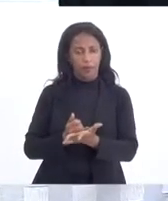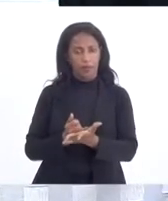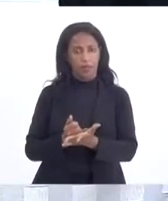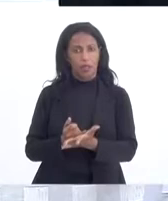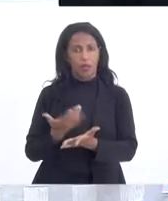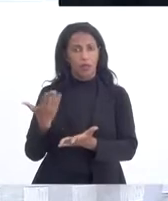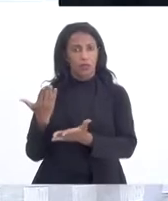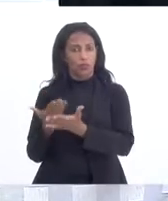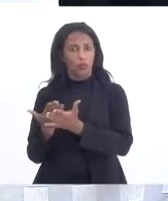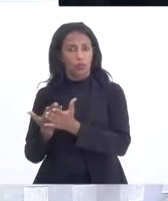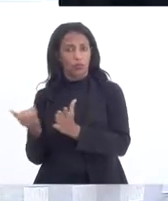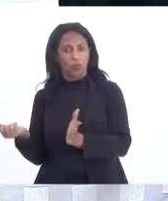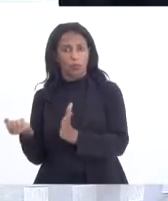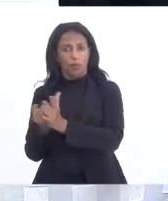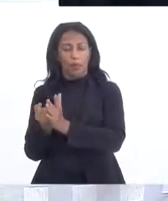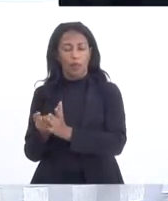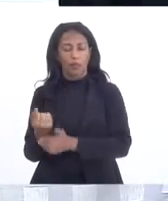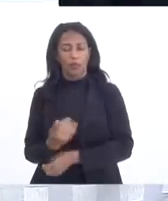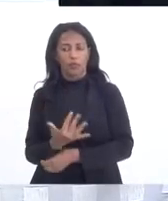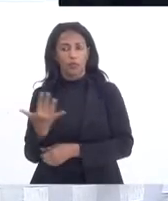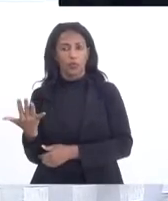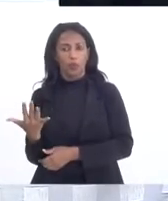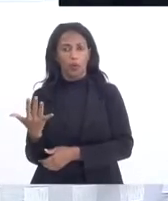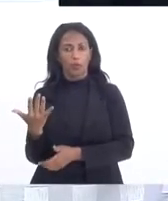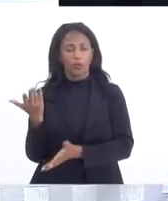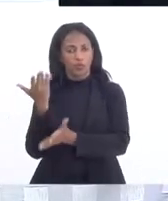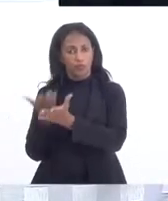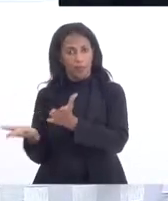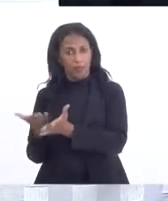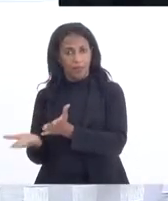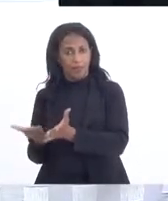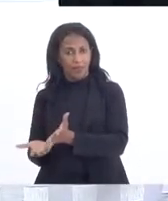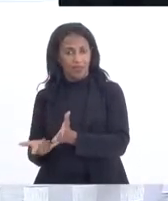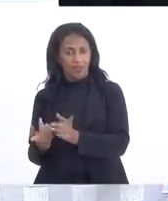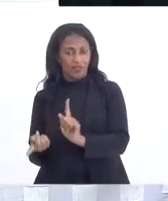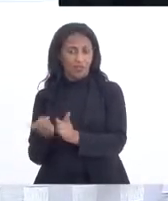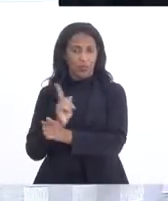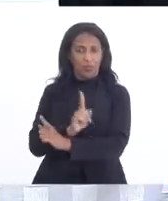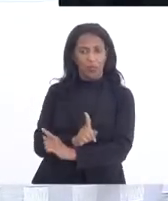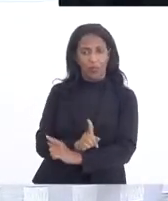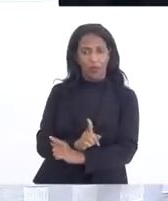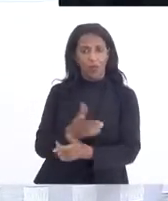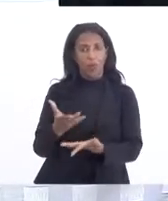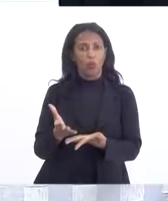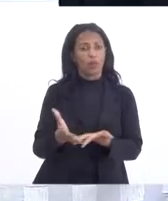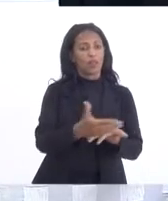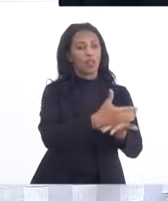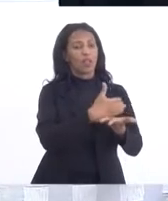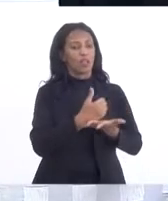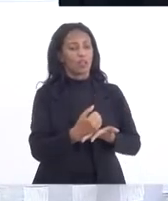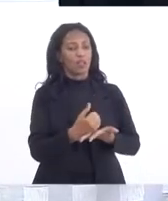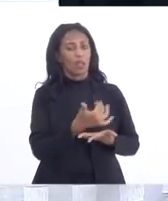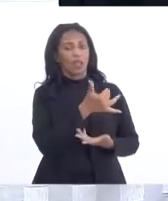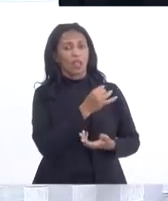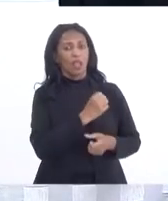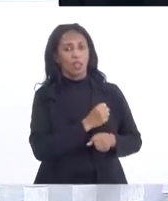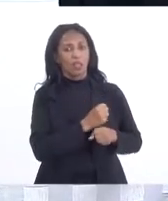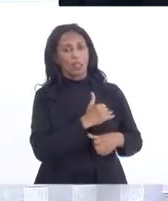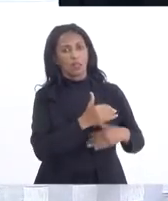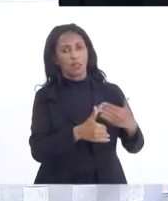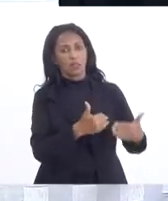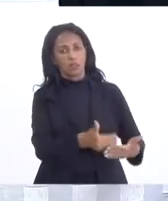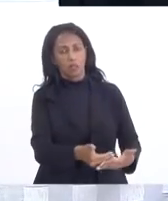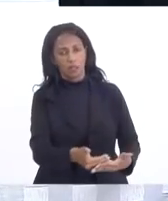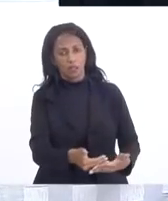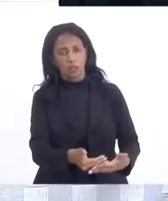invés do estudo de impacto de quanto a gente vai perder, a gente tem feito o contrário. Quanto arrecadava nos últimos 10 anos,